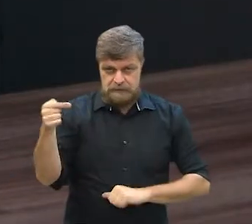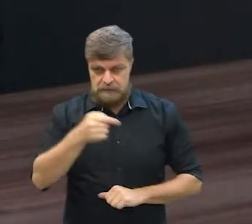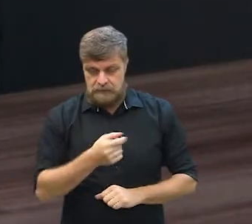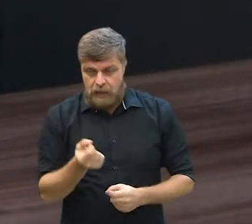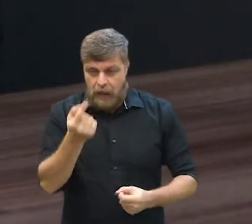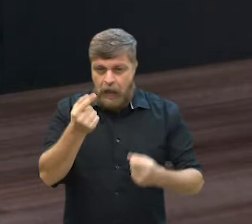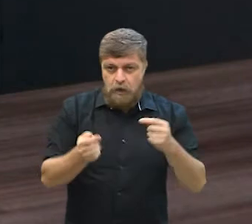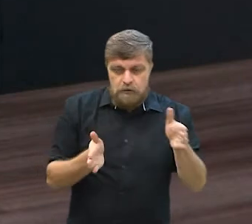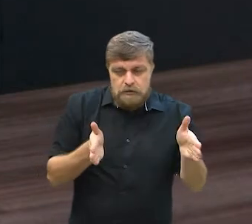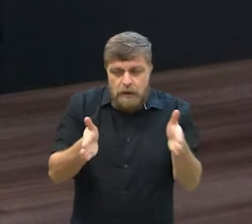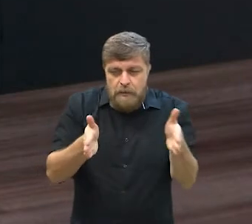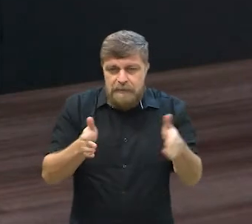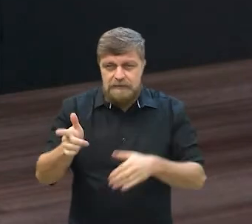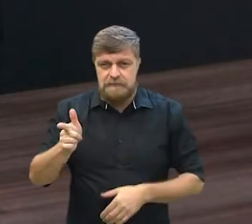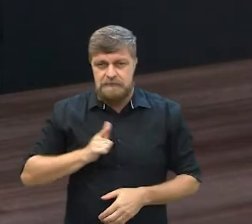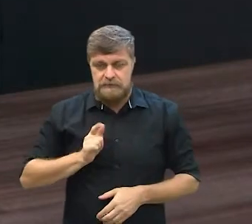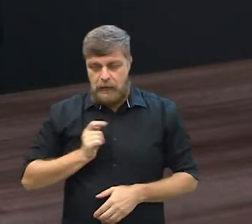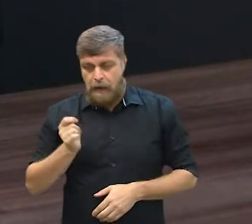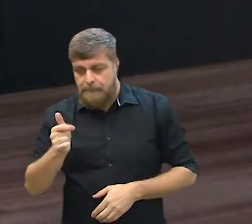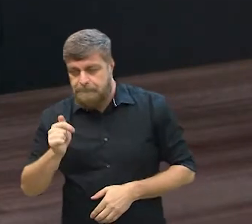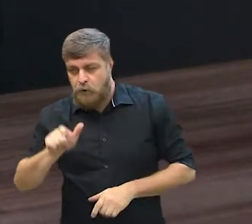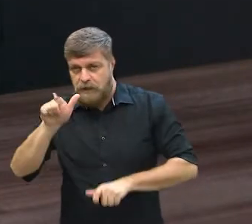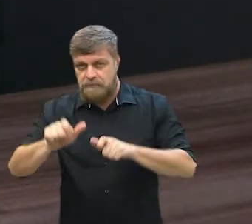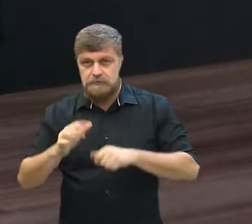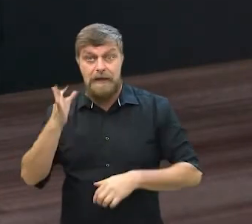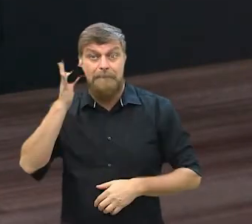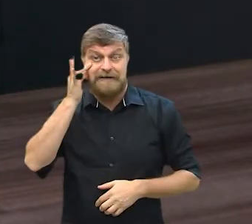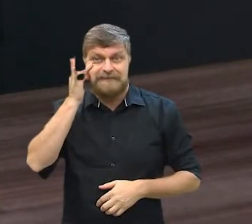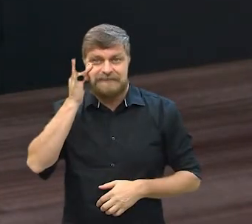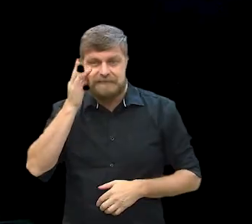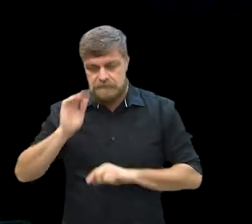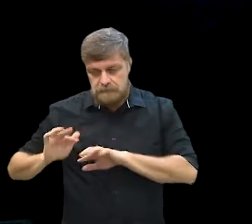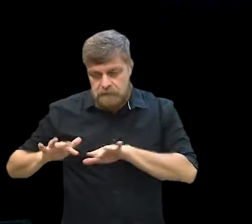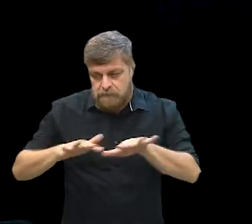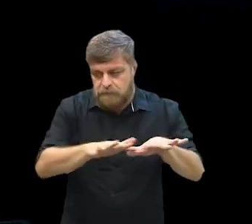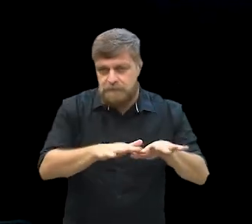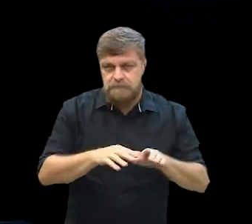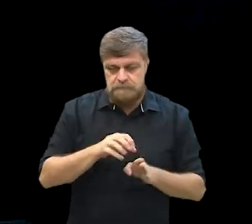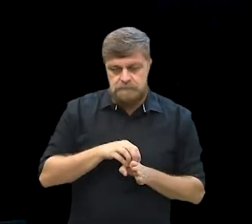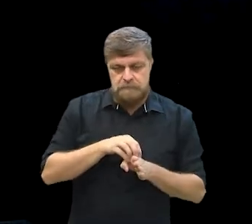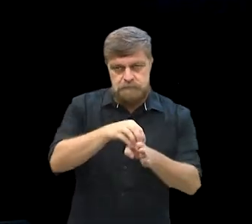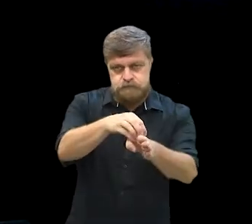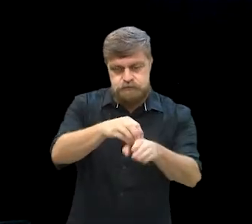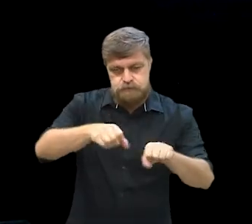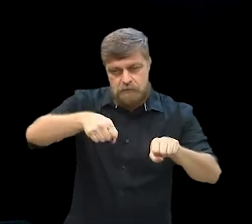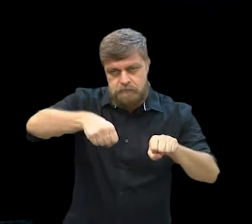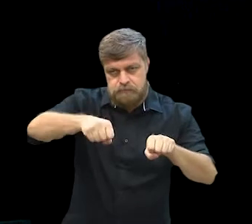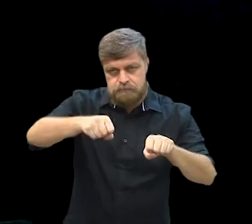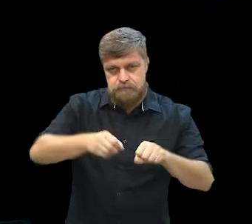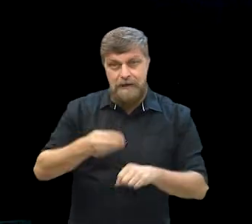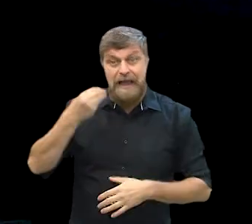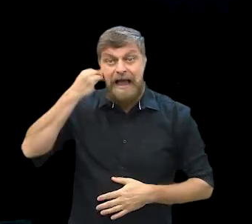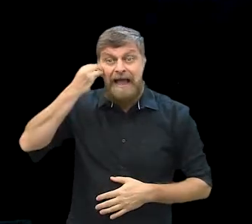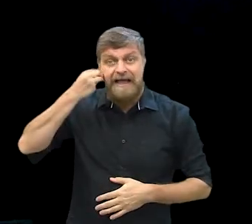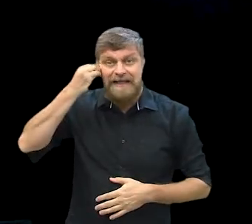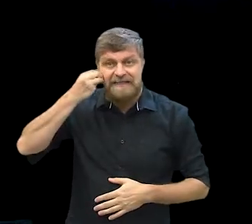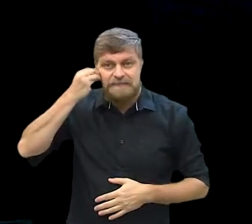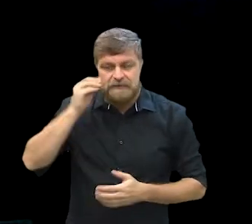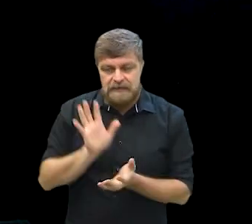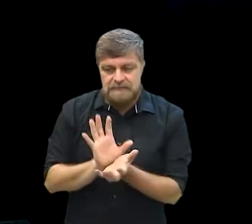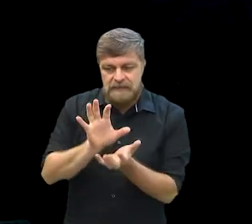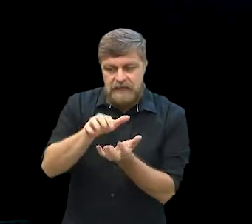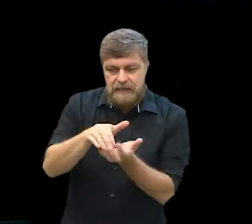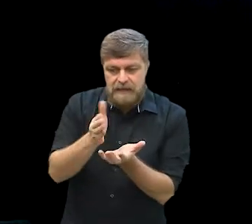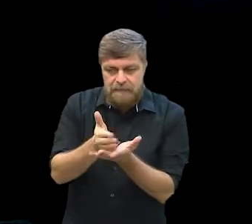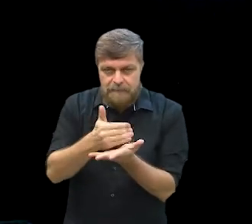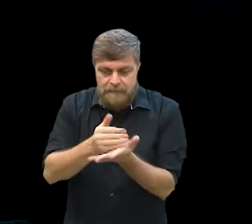adaptando para, em alguns momentos, você ter um volume menor no salão, investir no delivery, investe em experiência, investe